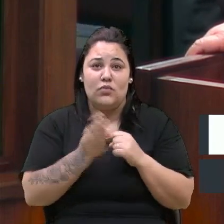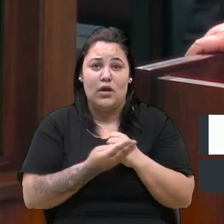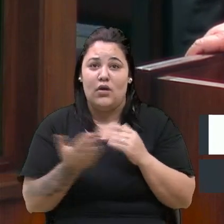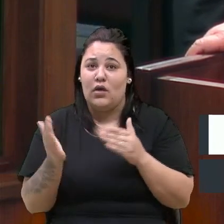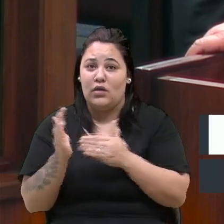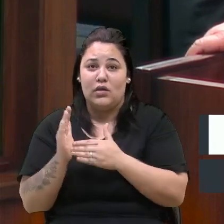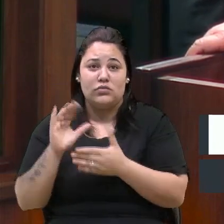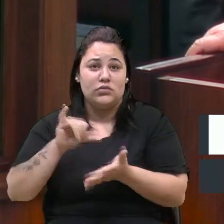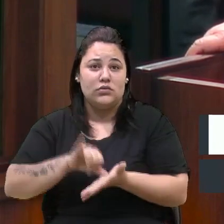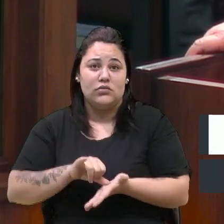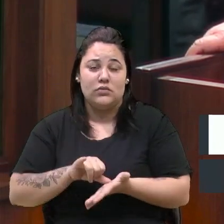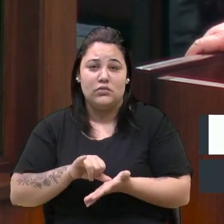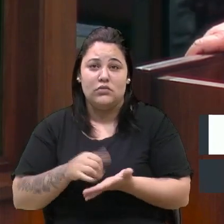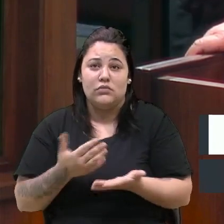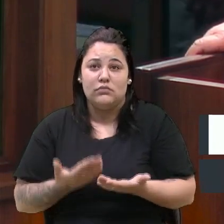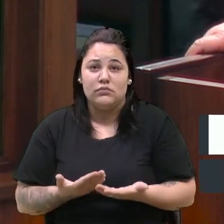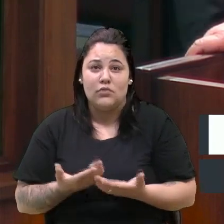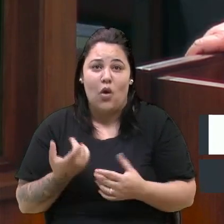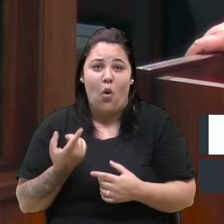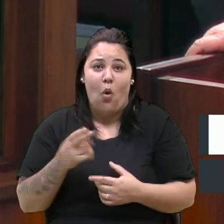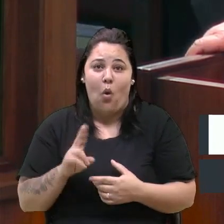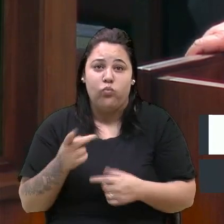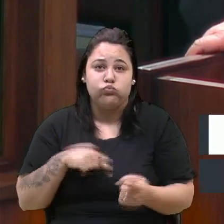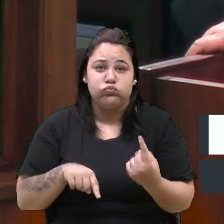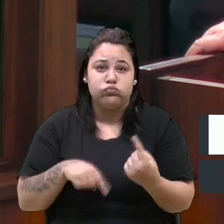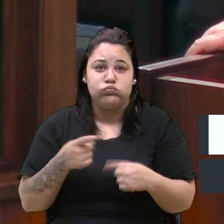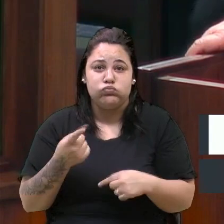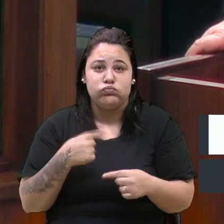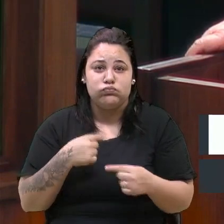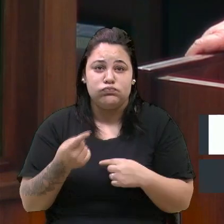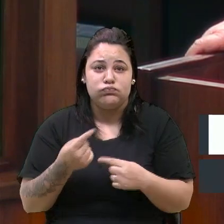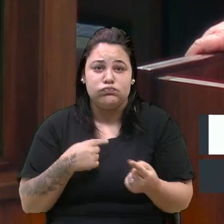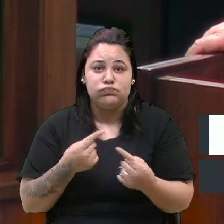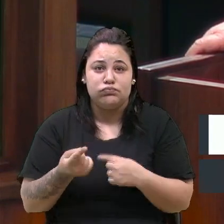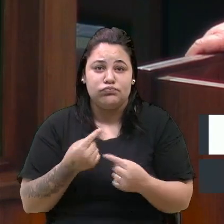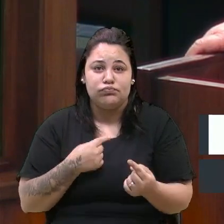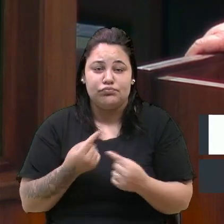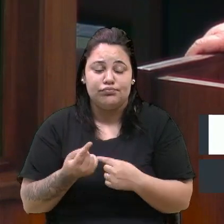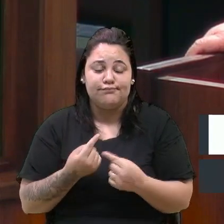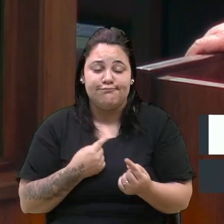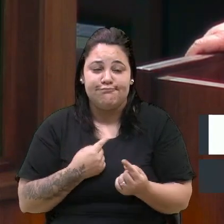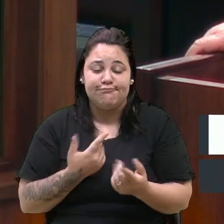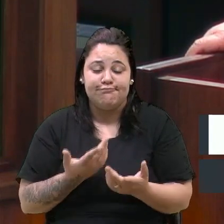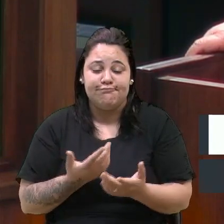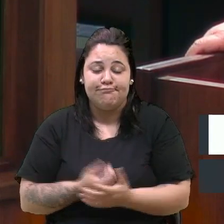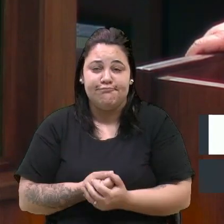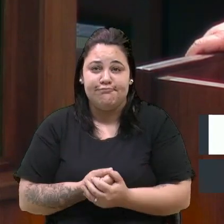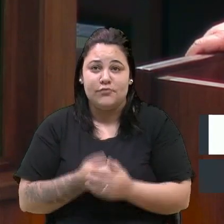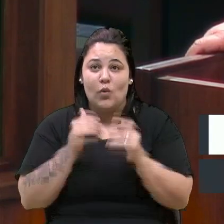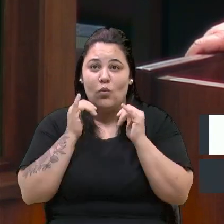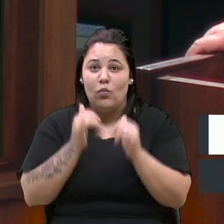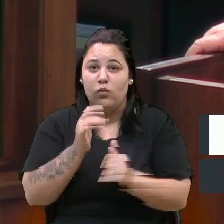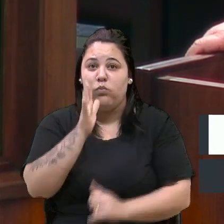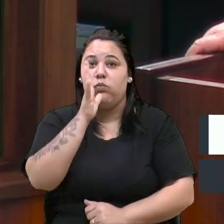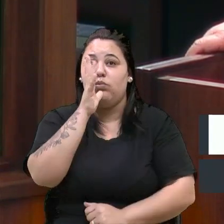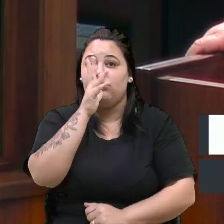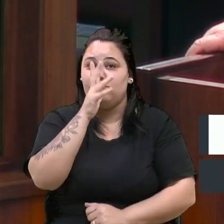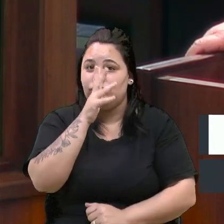centro, ou vice-versa, né? Do centro até o bairro. Os ônibus demoram na